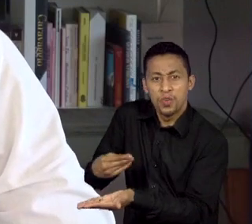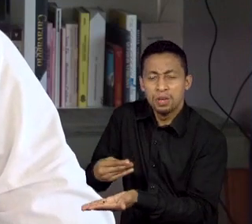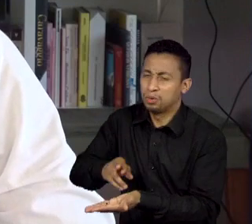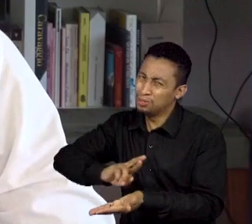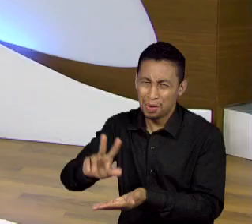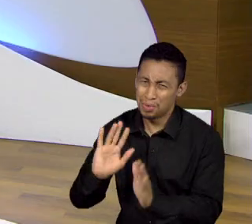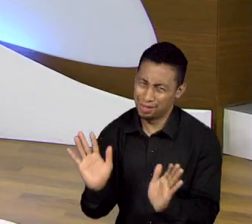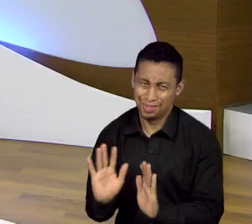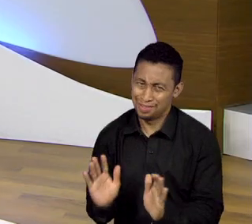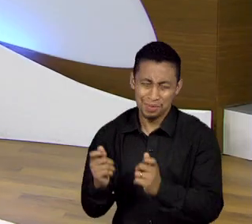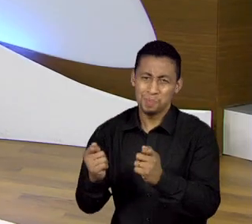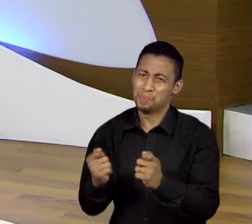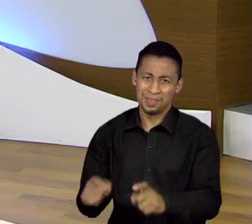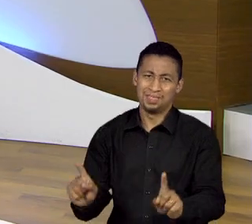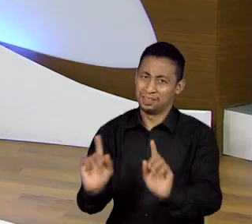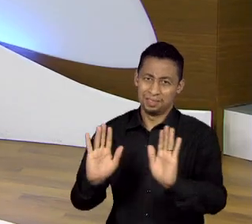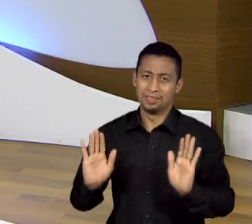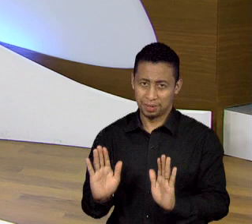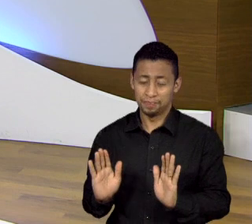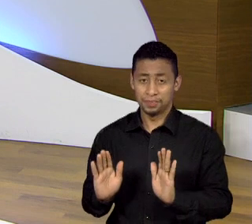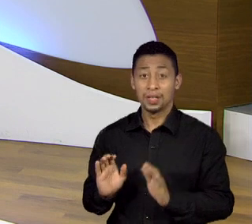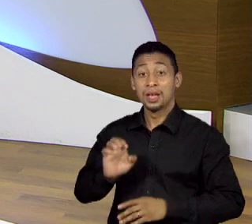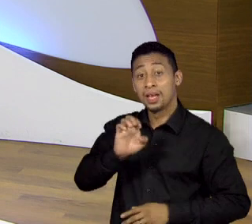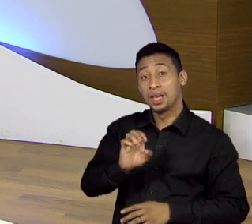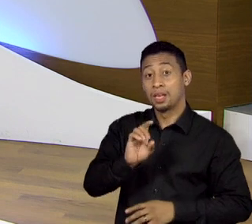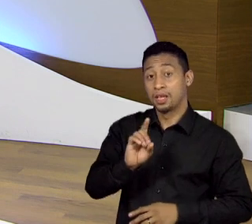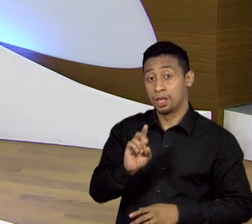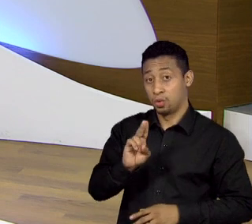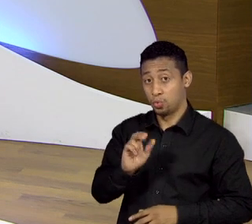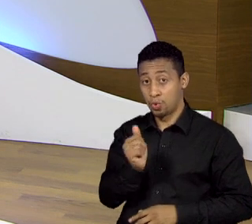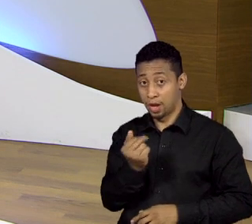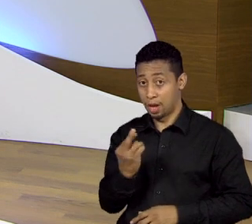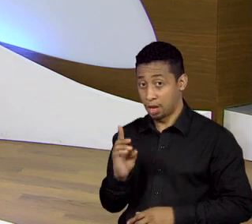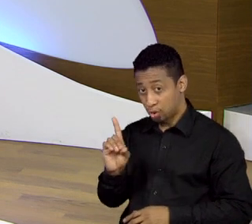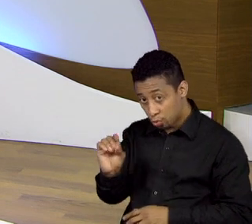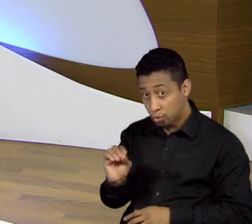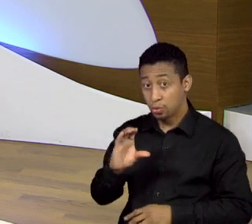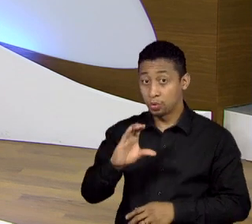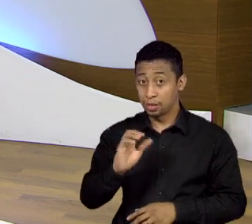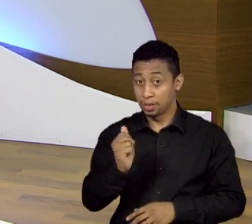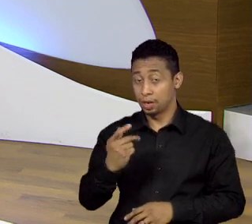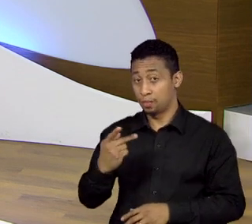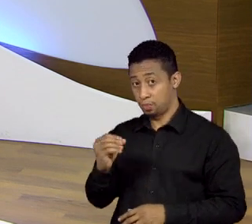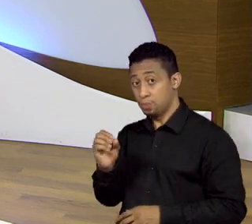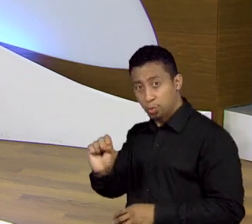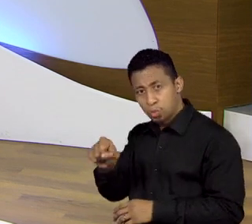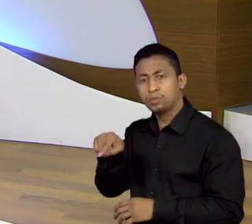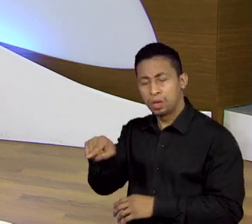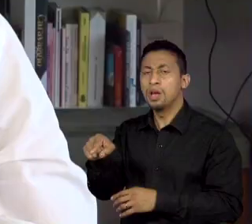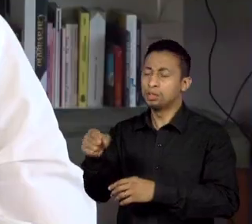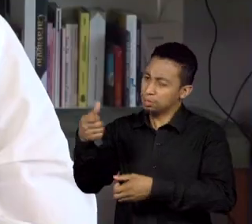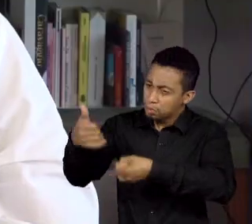Campos da política. Ele, inclusive, acho uma história muito bonita que passa de avô para neto, assim,